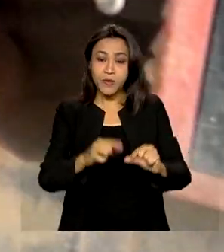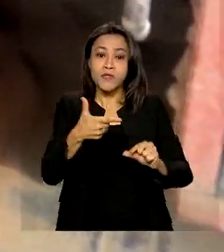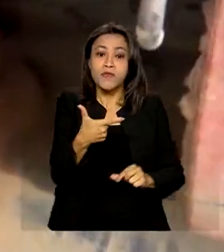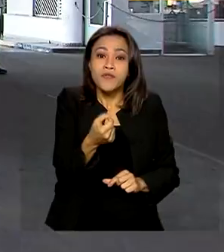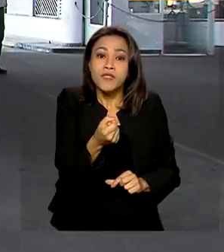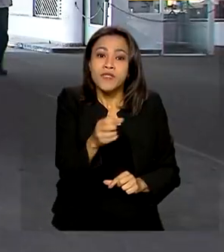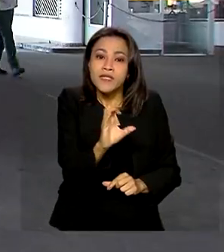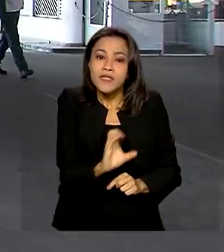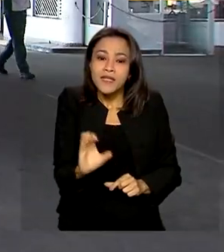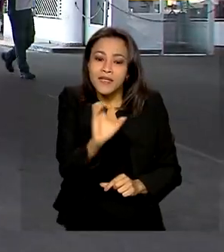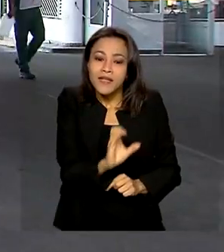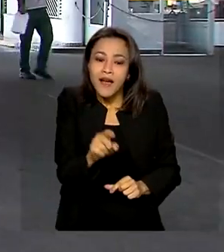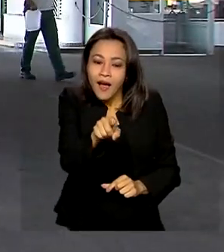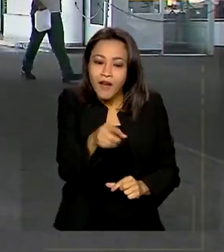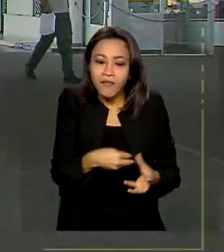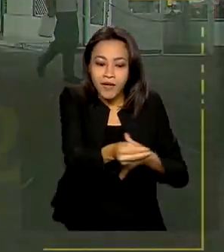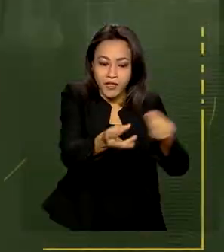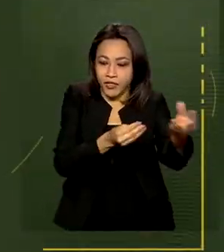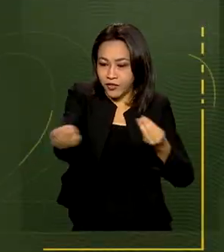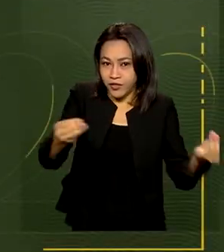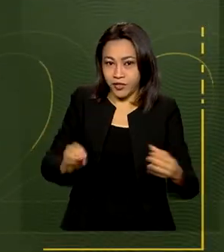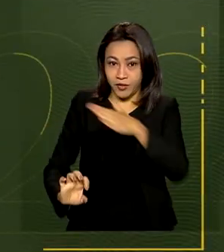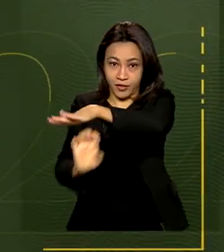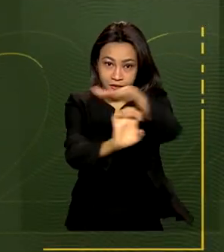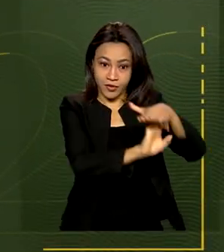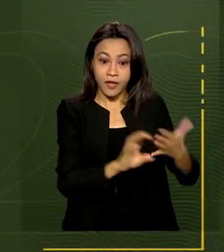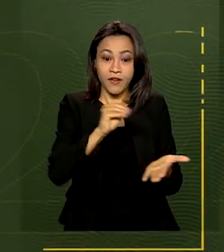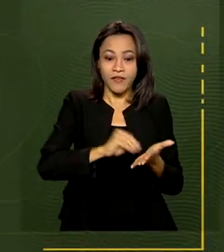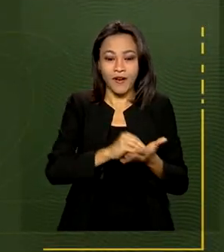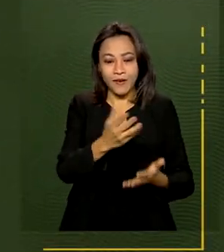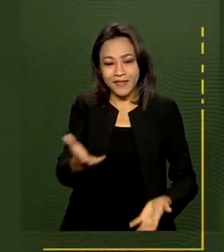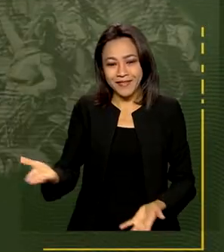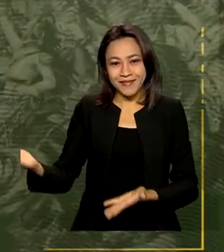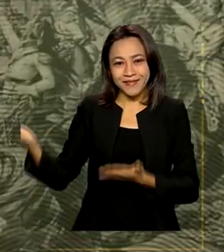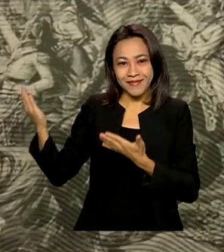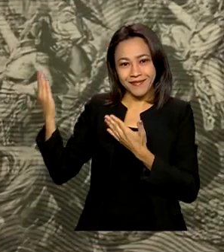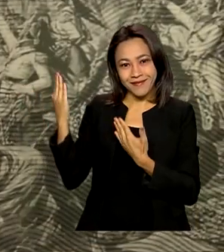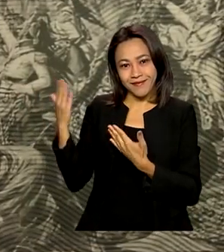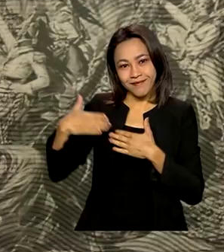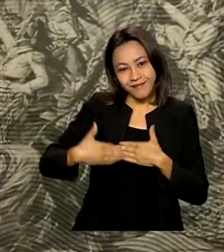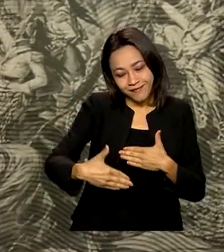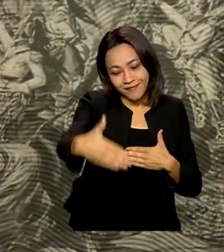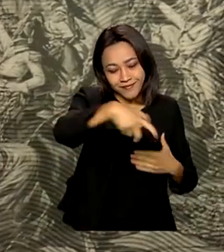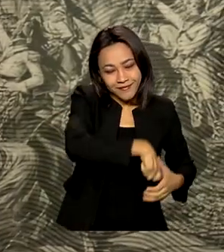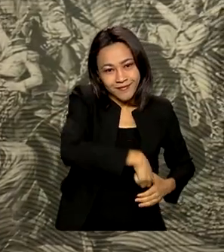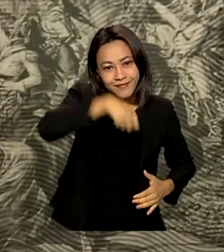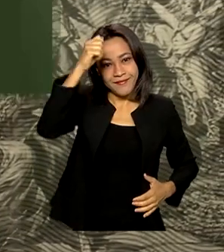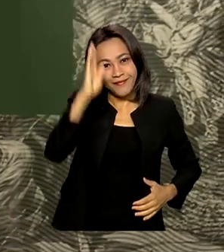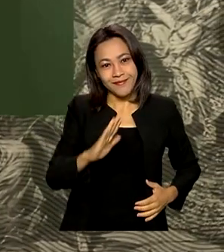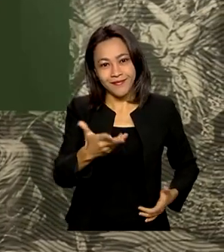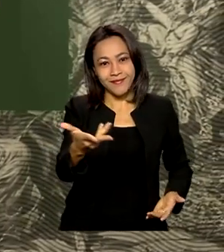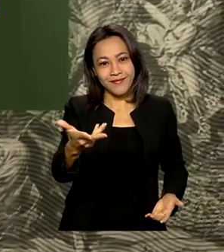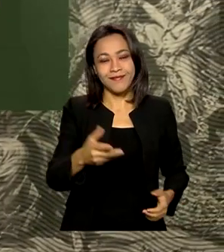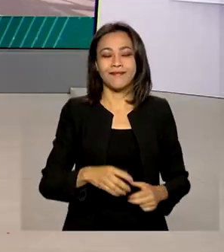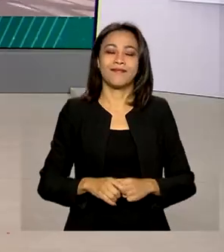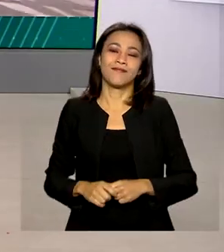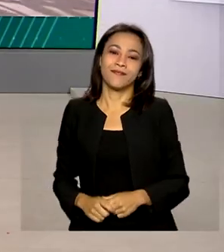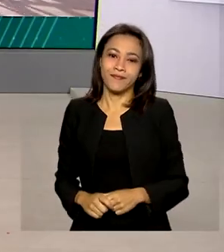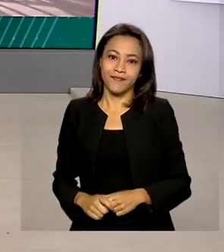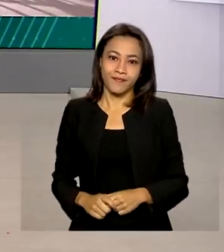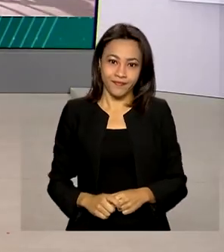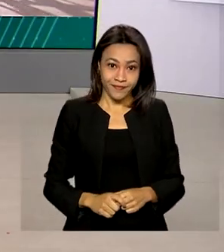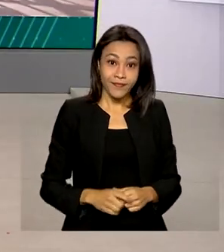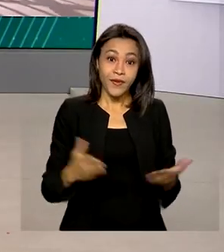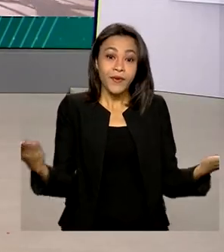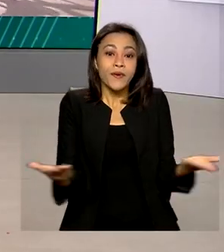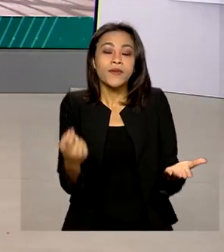preço do litro para as distribuidoras e faltam 33 dias para o Bicentenário da Independência do Brasil